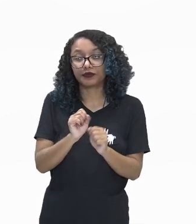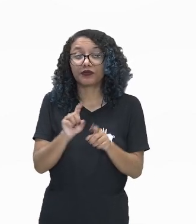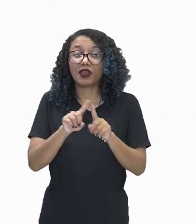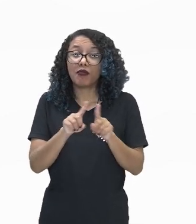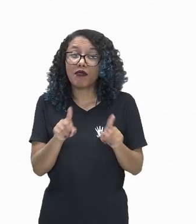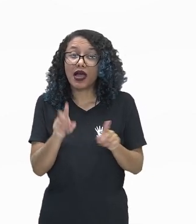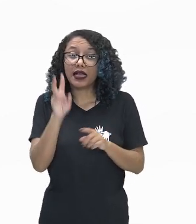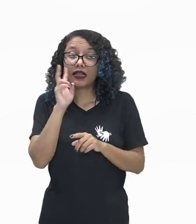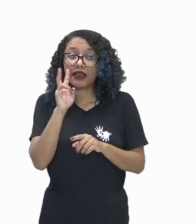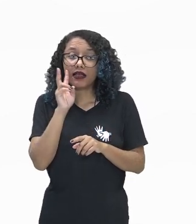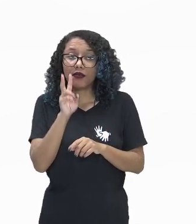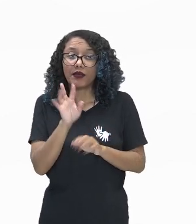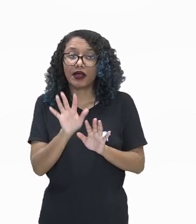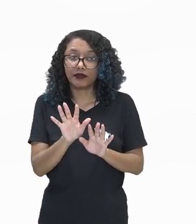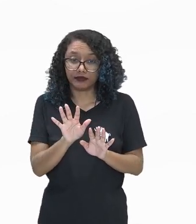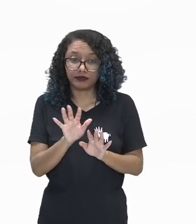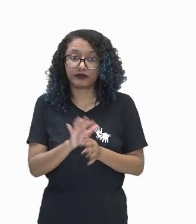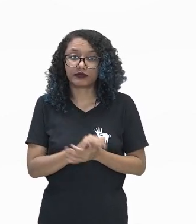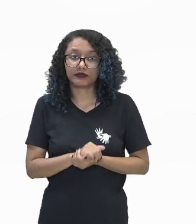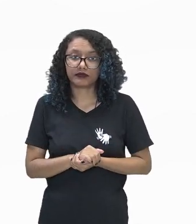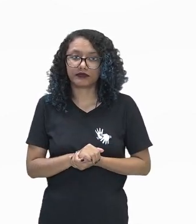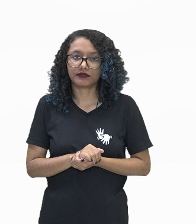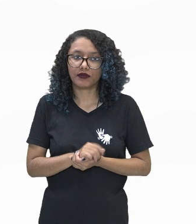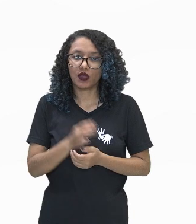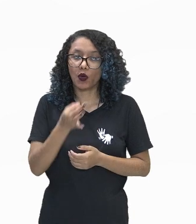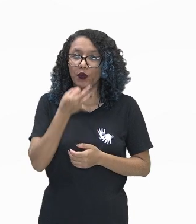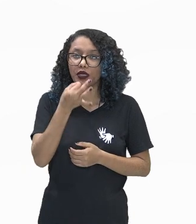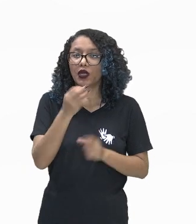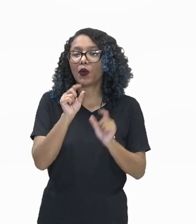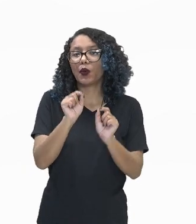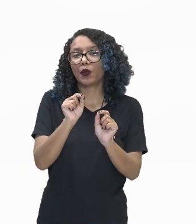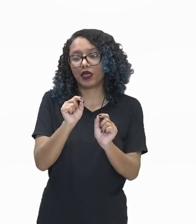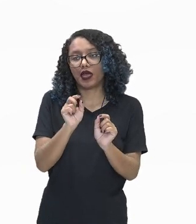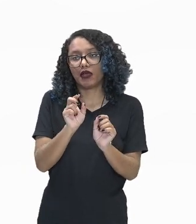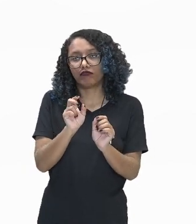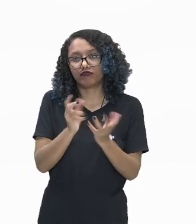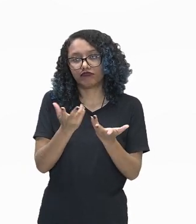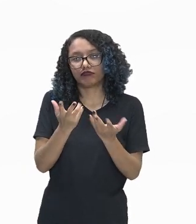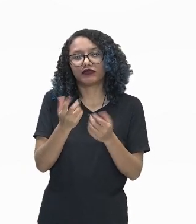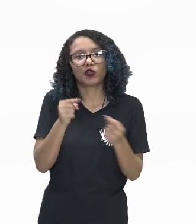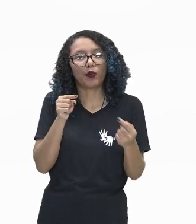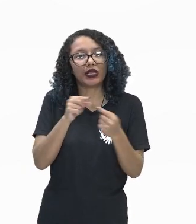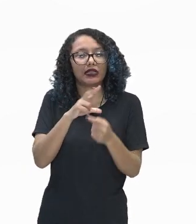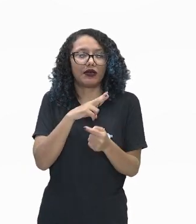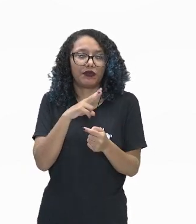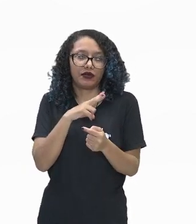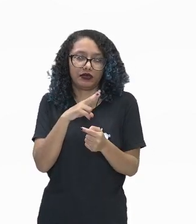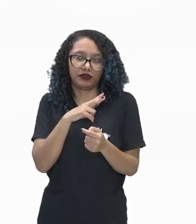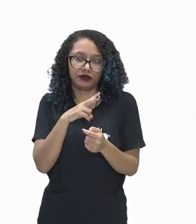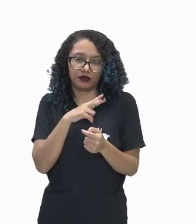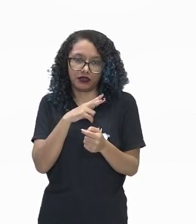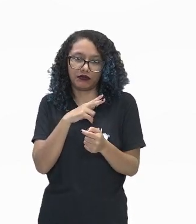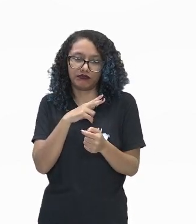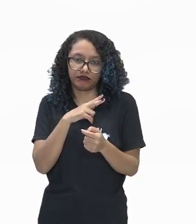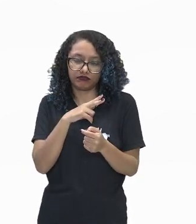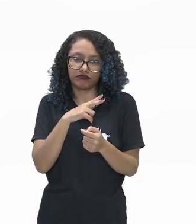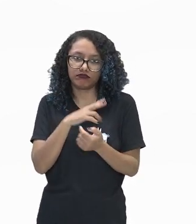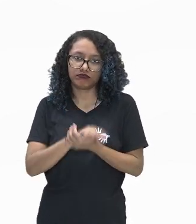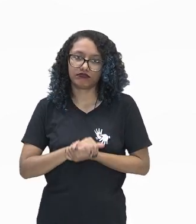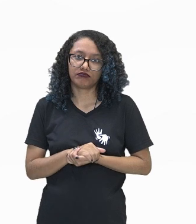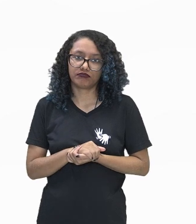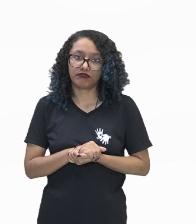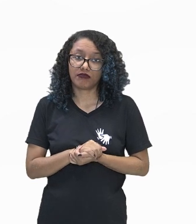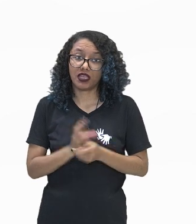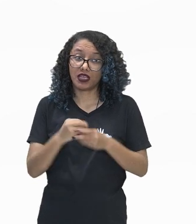que opinião é uma questão muito pessoal. Hoje, dentro do próprio direito, nós temos que ter cuidado